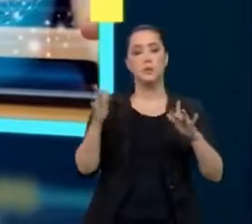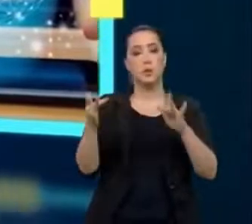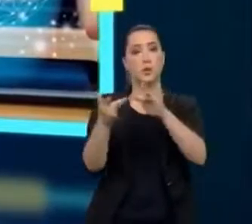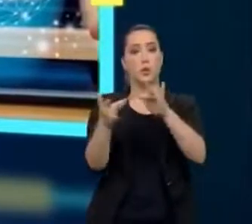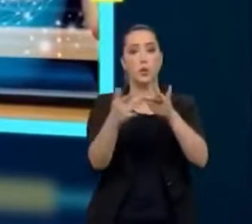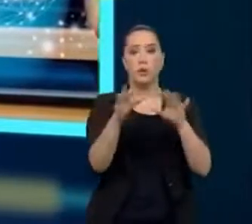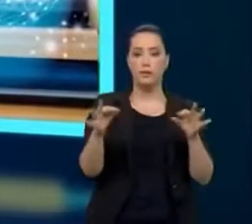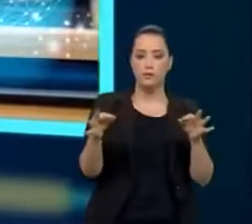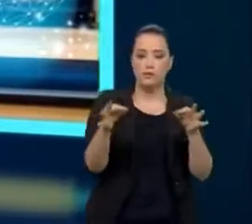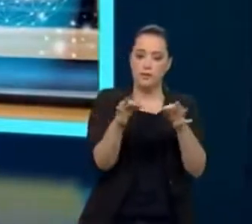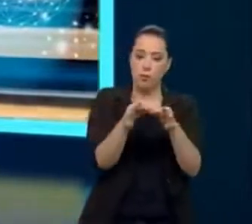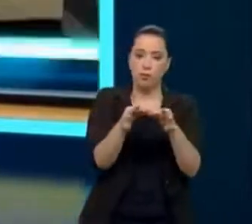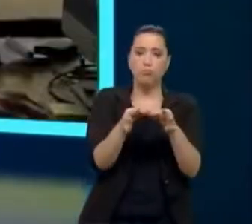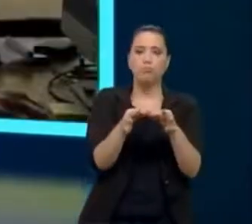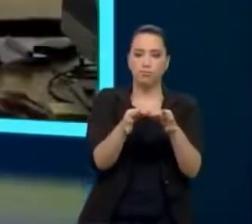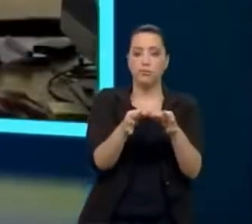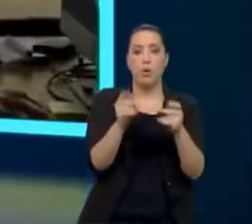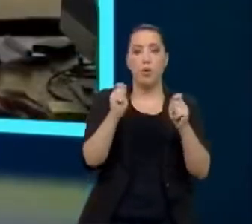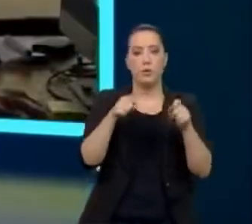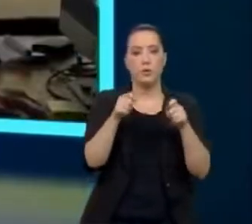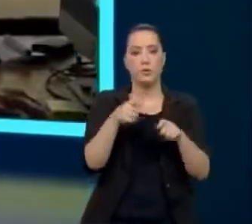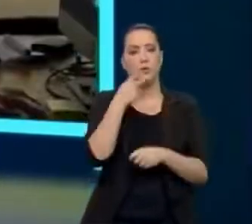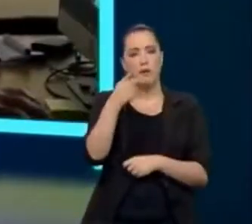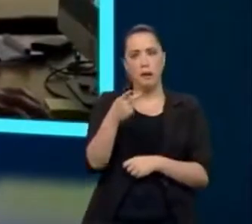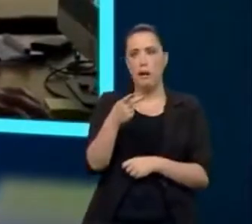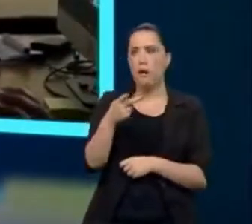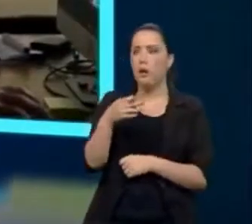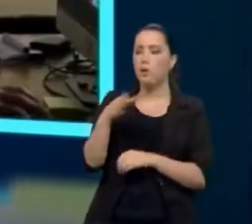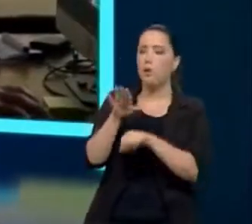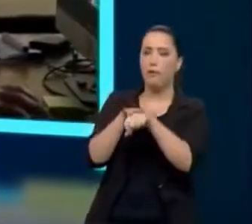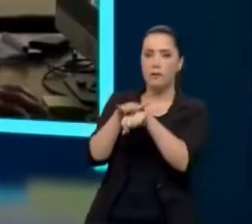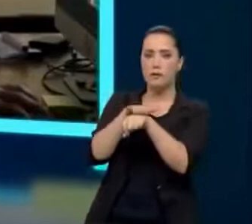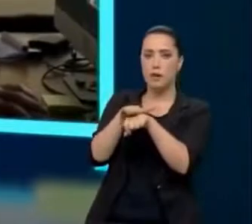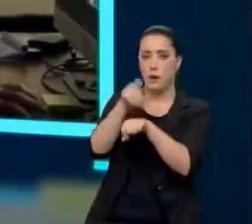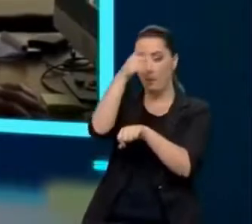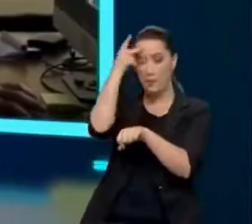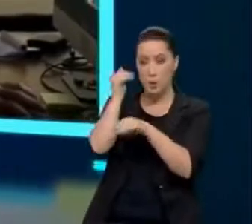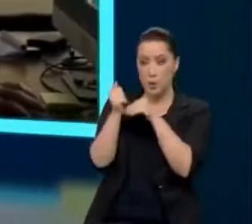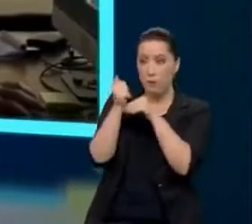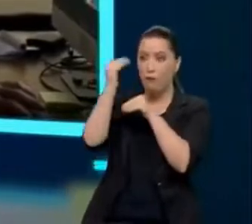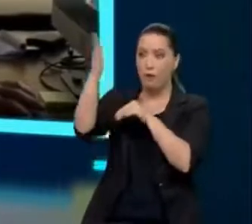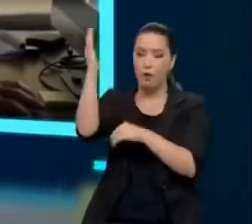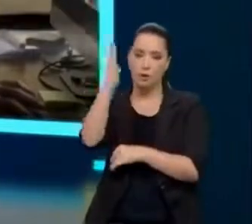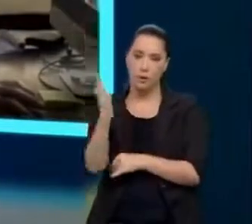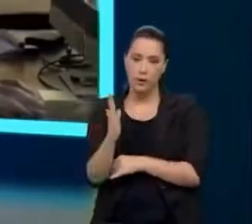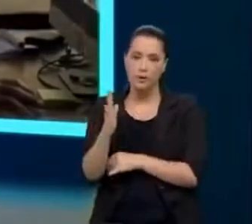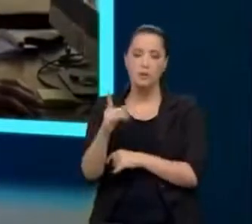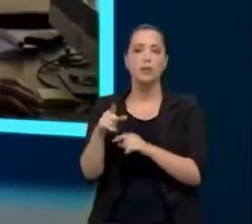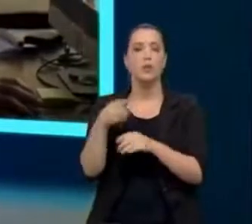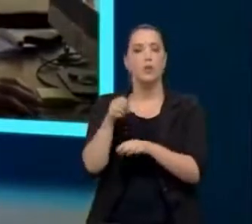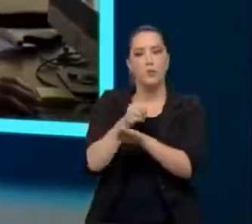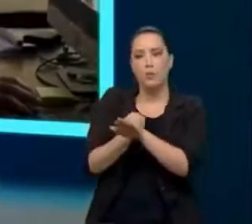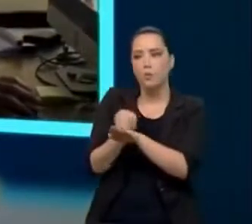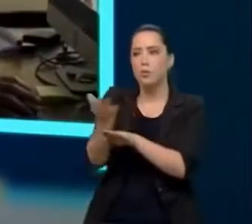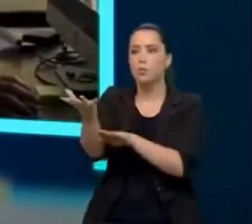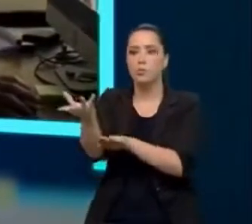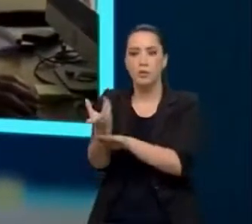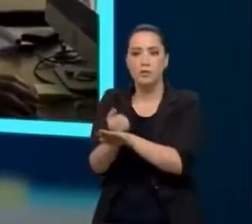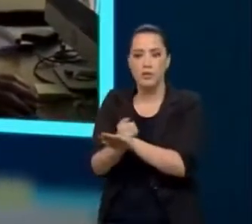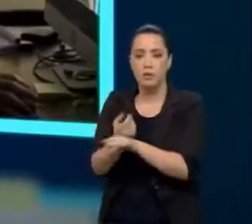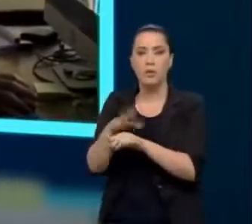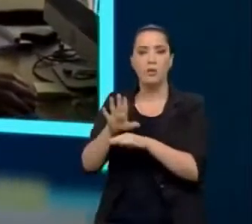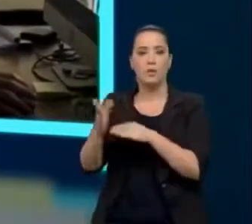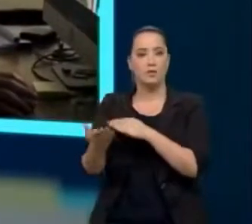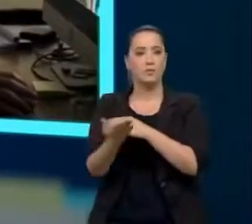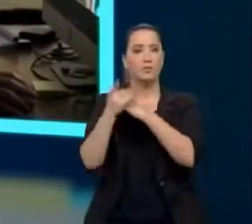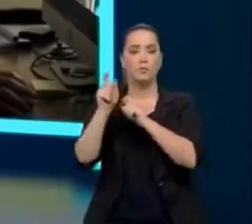conectar. Hoje é possível falar com pessoas do outro lado do planeta, enviar e receber áudios, utilizar assistentes